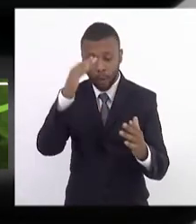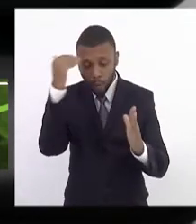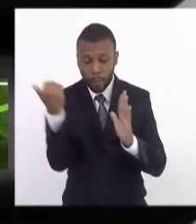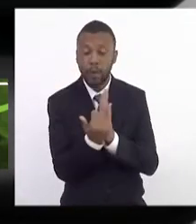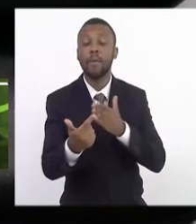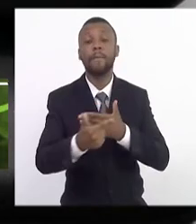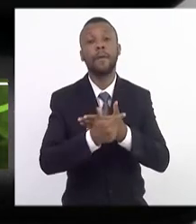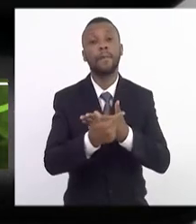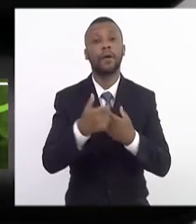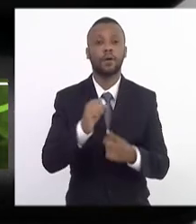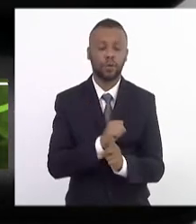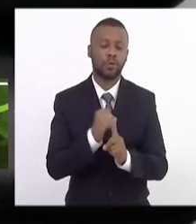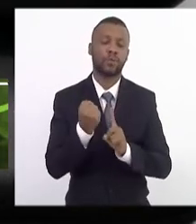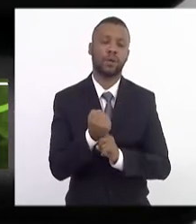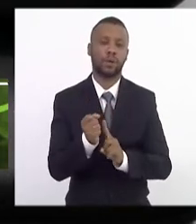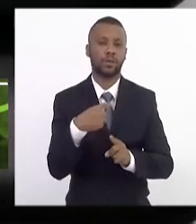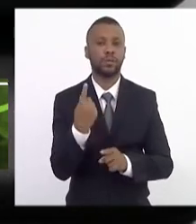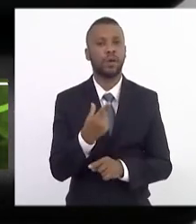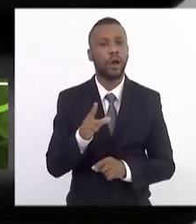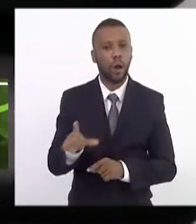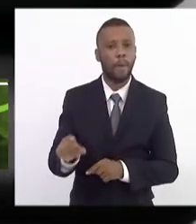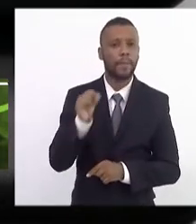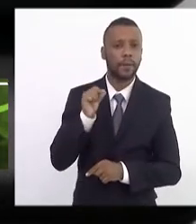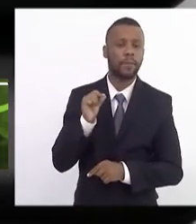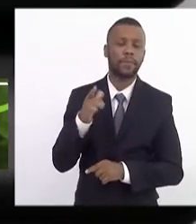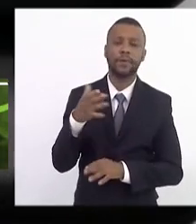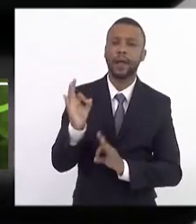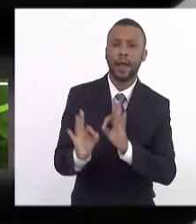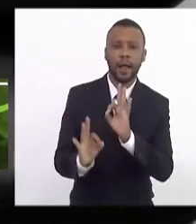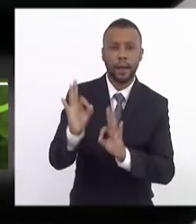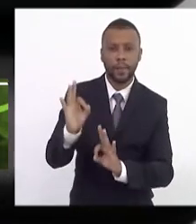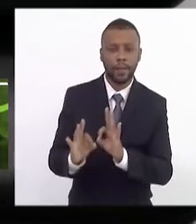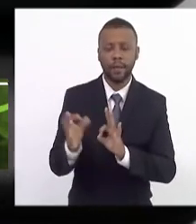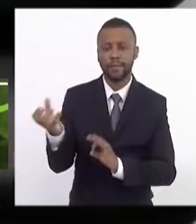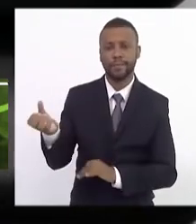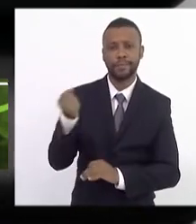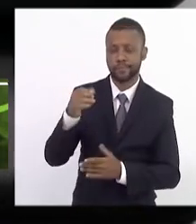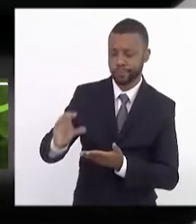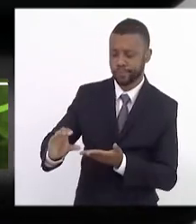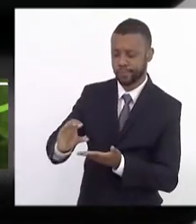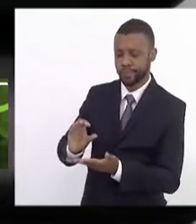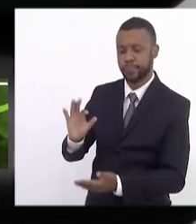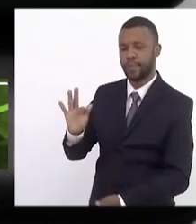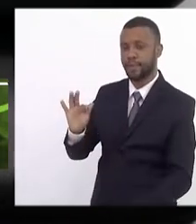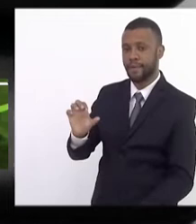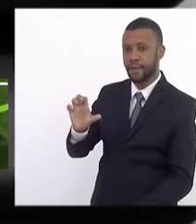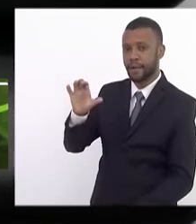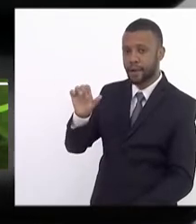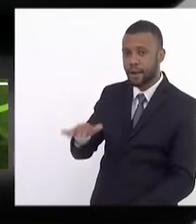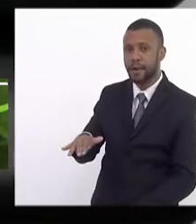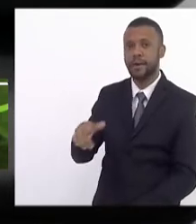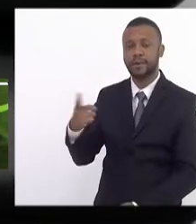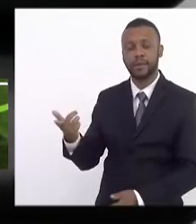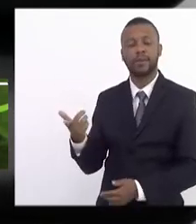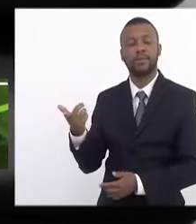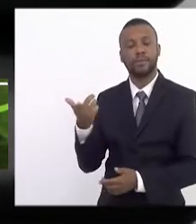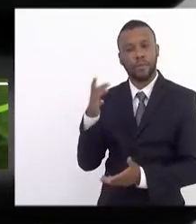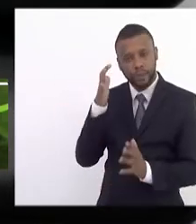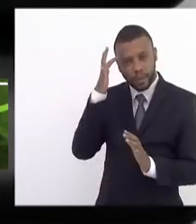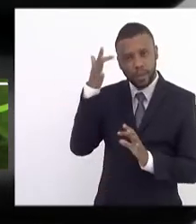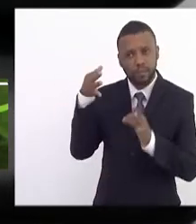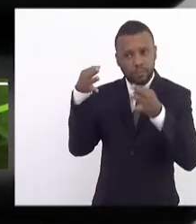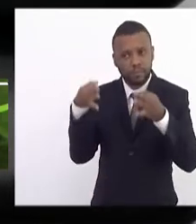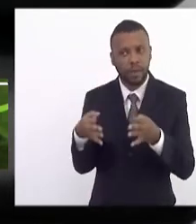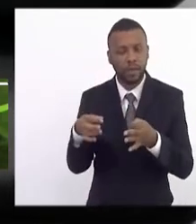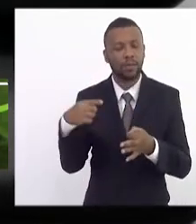social. E aí a gente optou por fazer via FECAM, né, e acredito que foi uma decisão acertada.